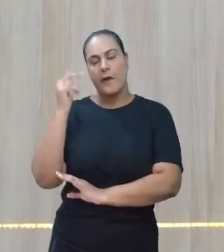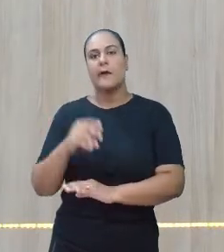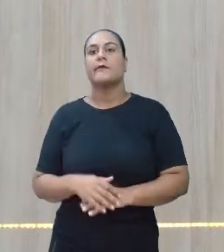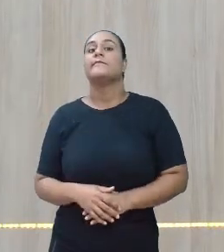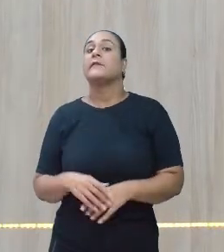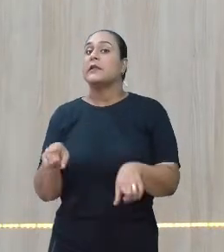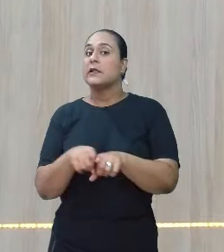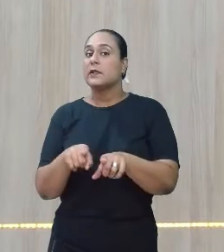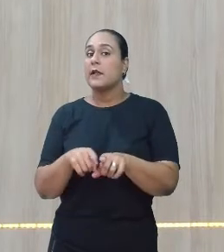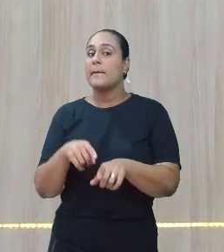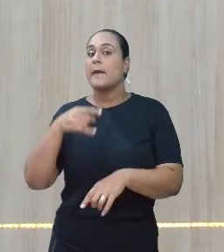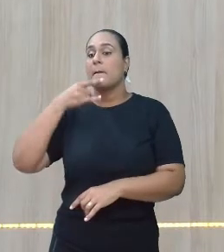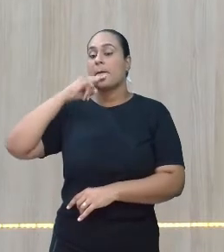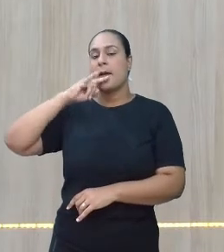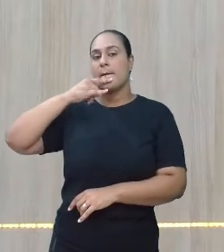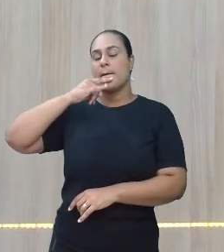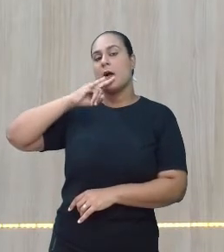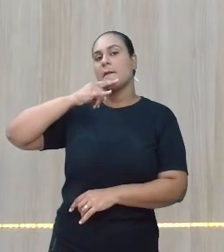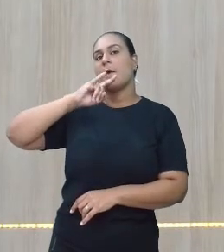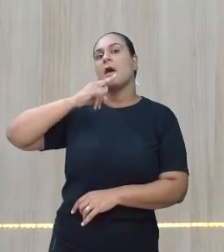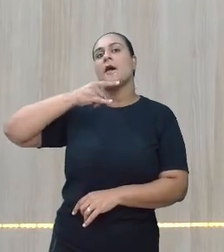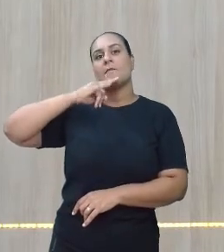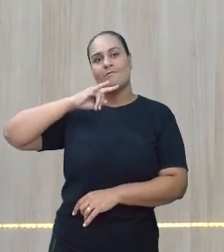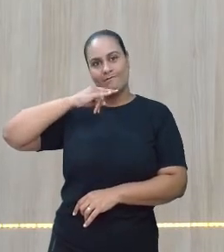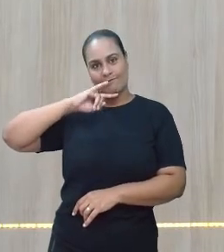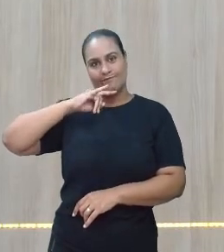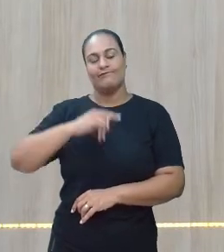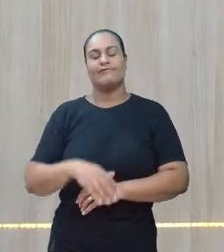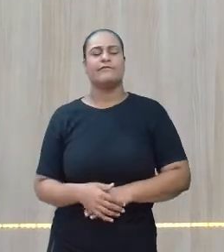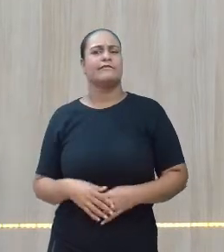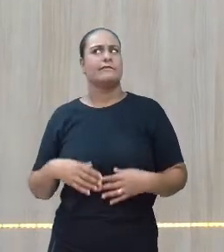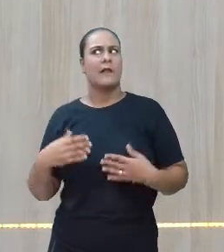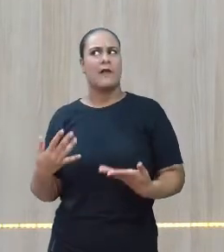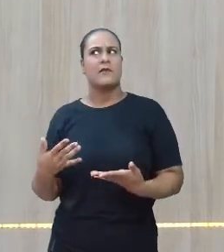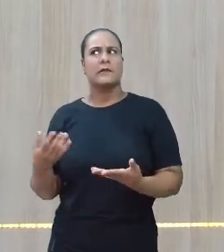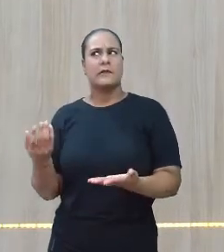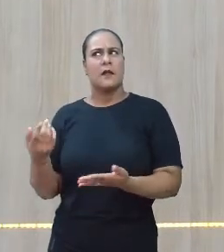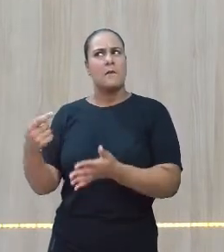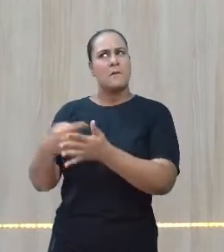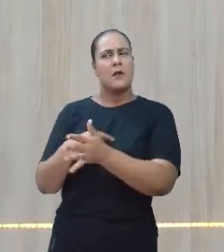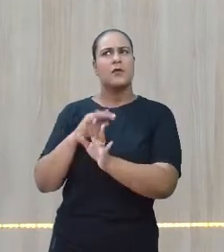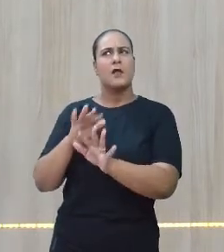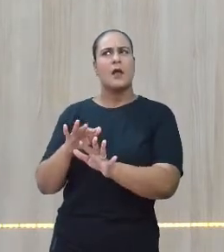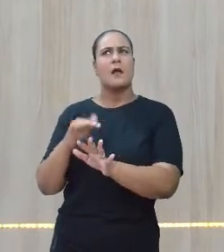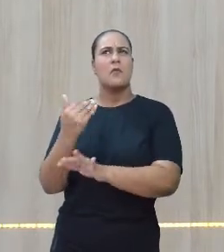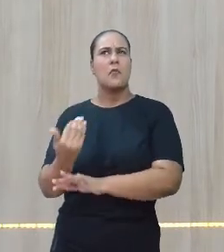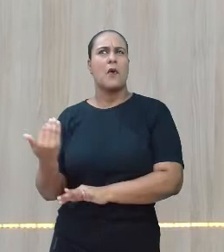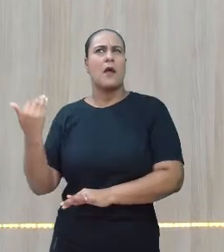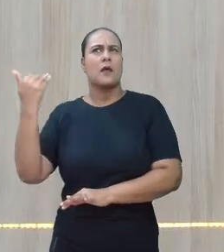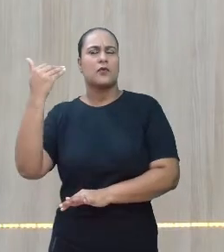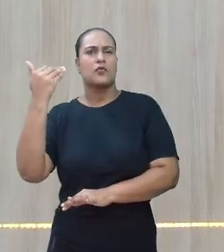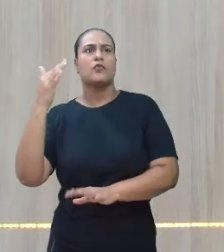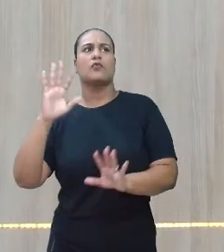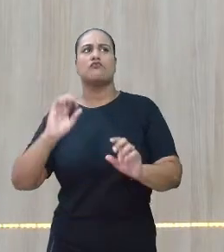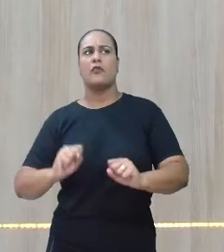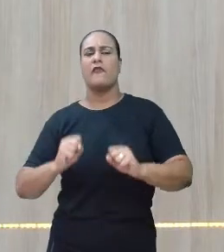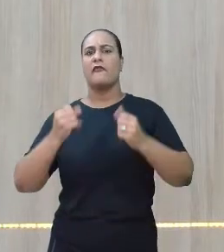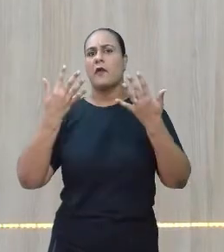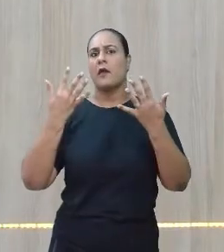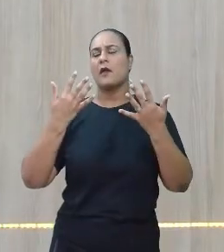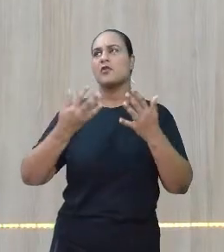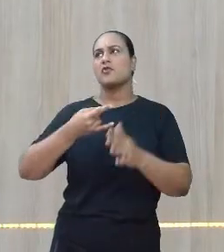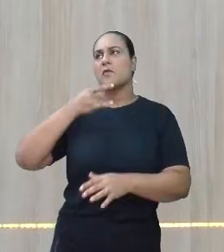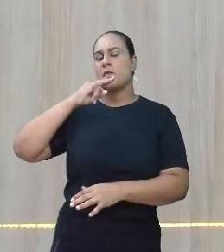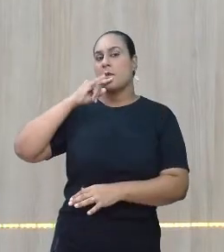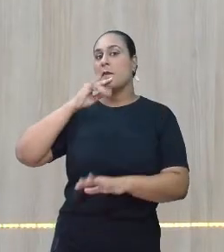de bebida alcoólica, né? A questão de bebida alcoólica. Aí você diz, mas os adultos, sim, os adultos em festa. E aí a gente dá